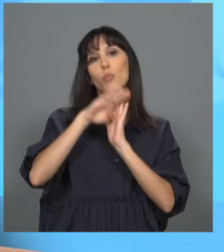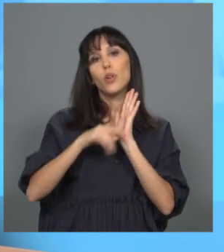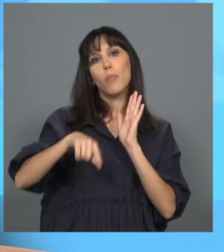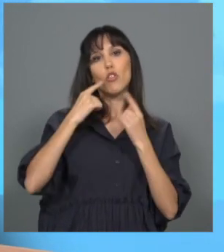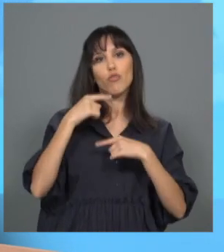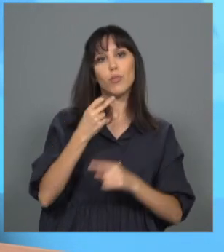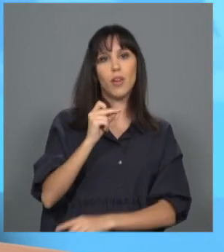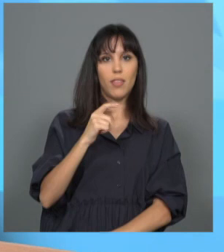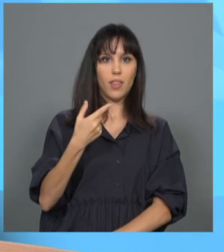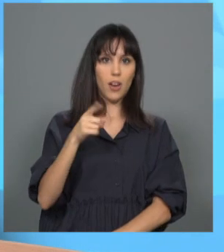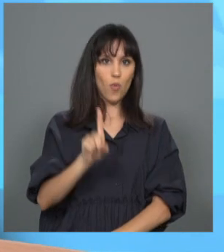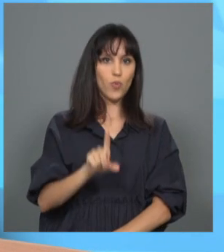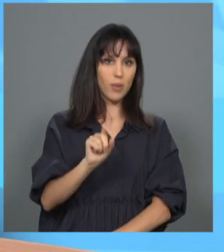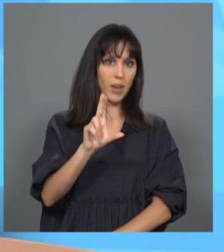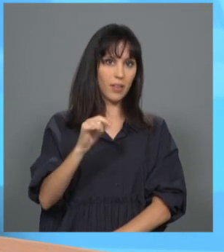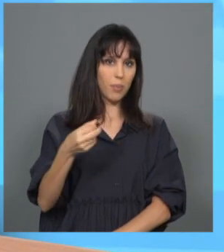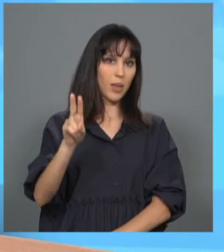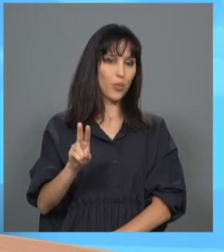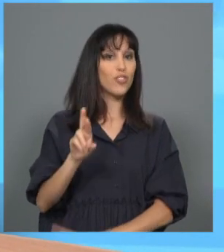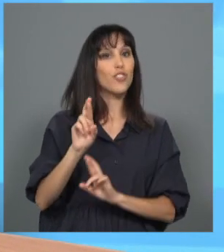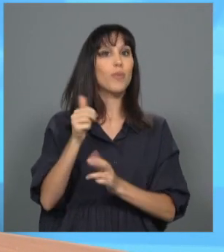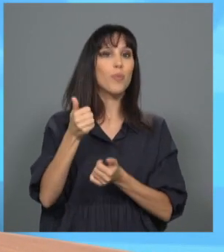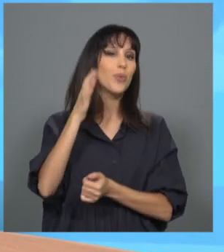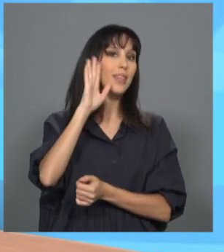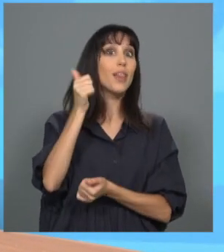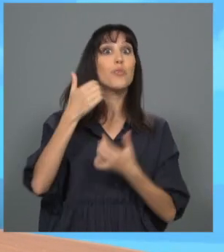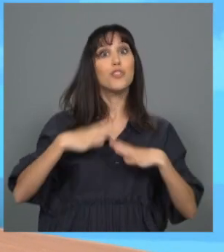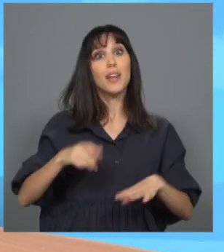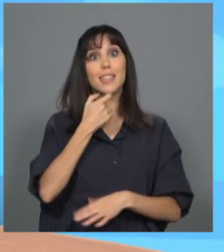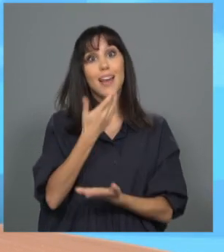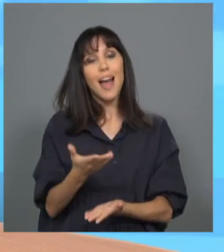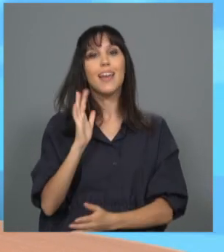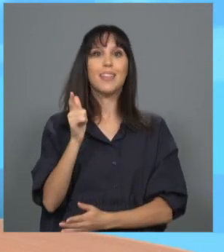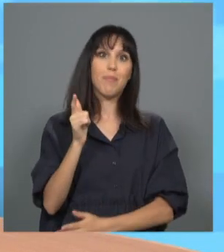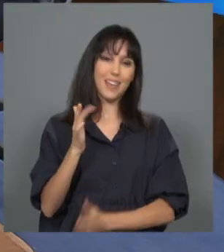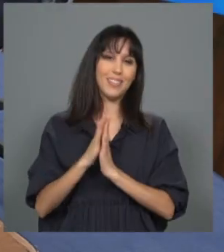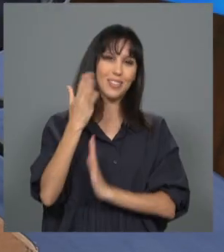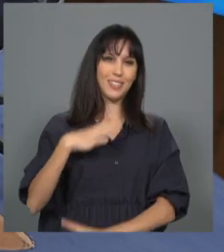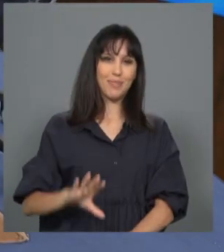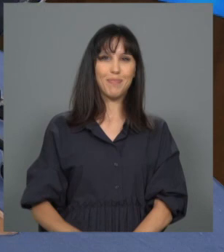Antena 1 e aqui na RTP2. Votos de uma ótima tarde, boas férias se for o caso e até amanhã, se os quiser.